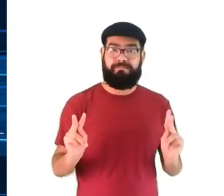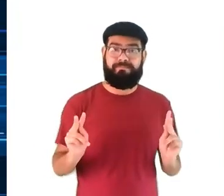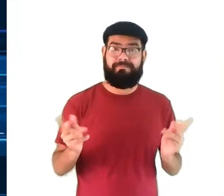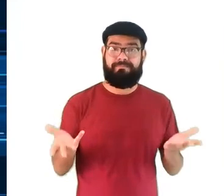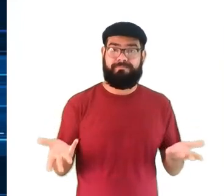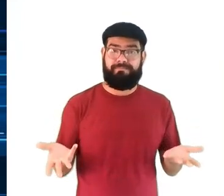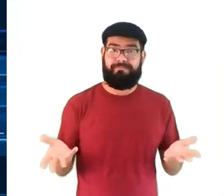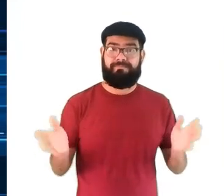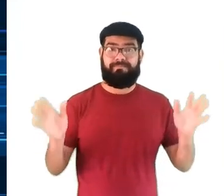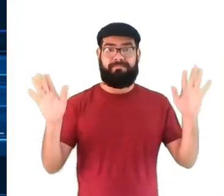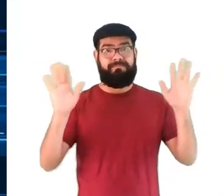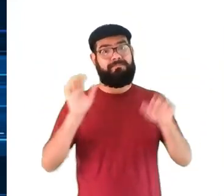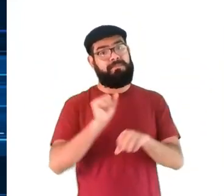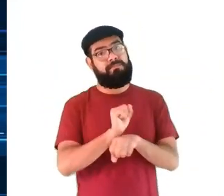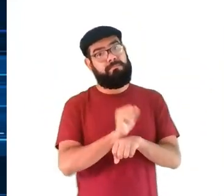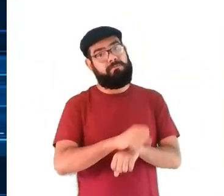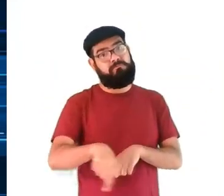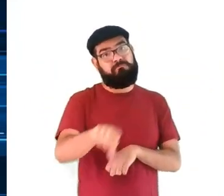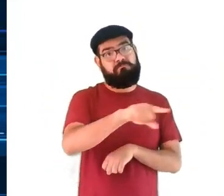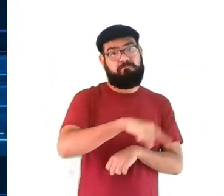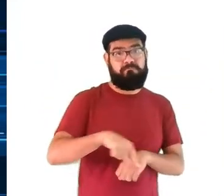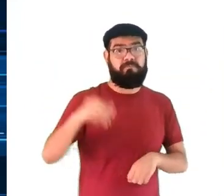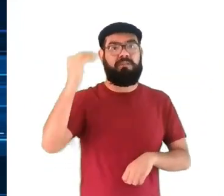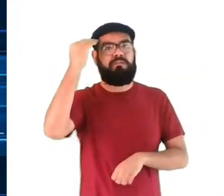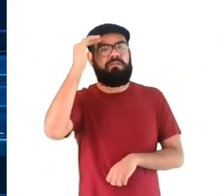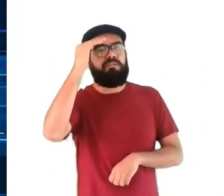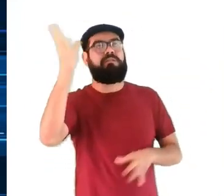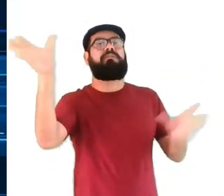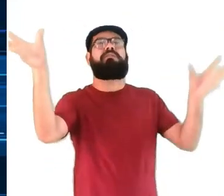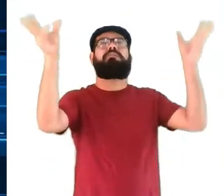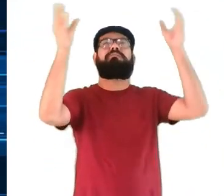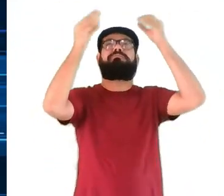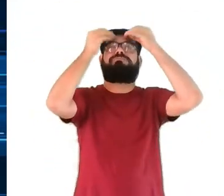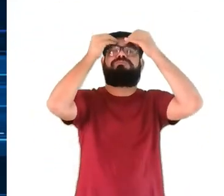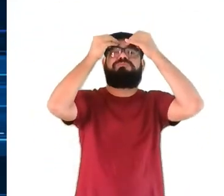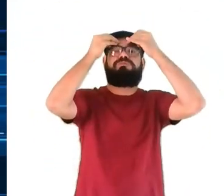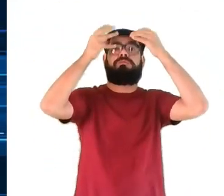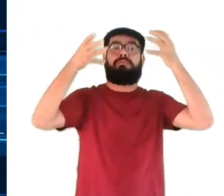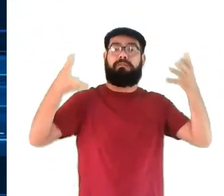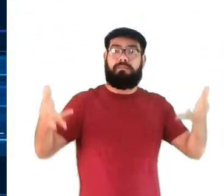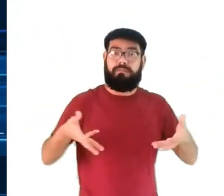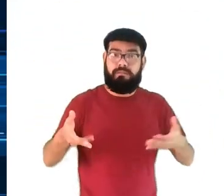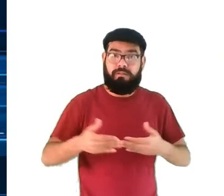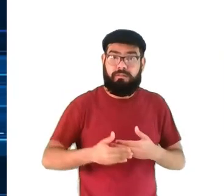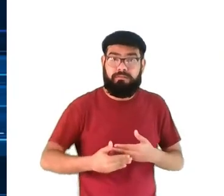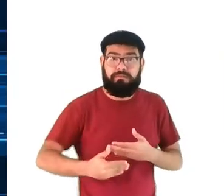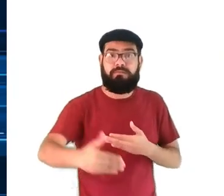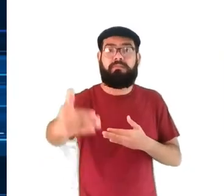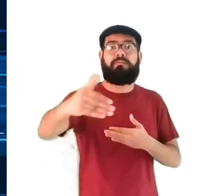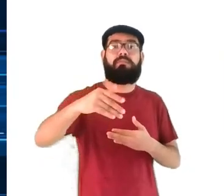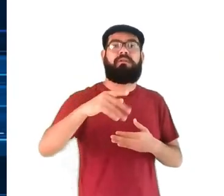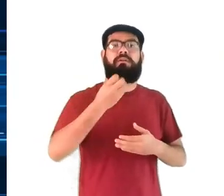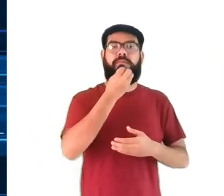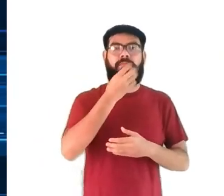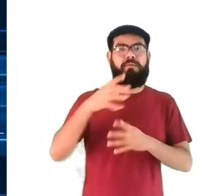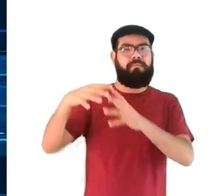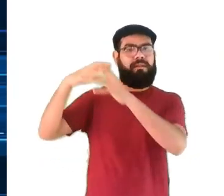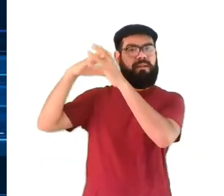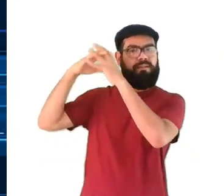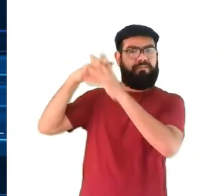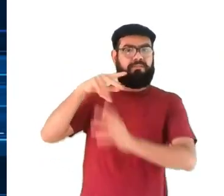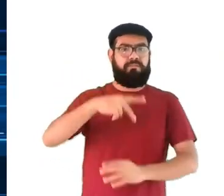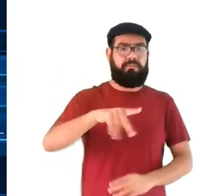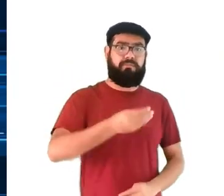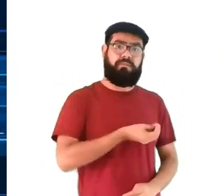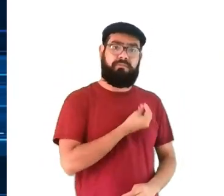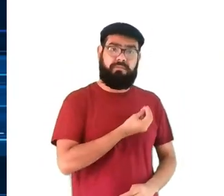espero que vocês tenham compreendido esse momento e que esse momento sirva de reflexão para as suas vidas, para que vocês possam